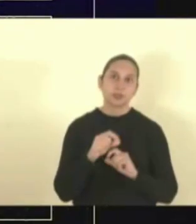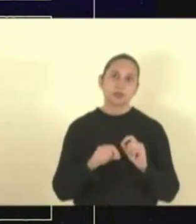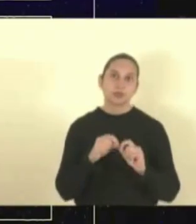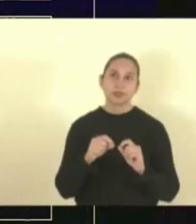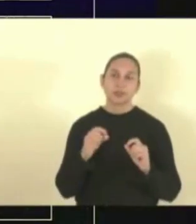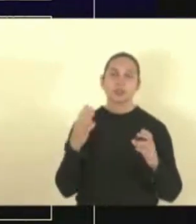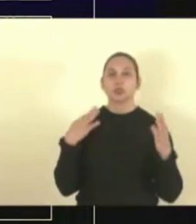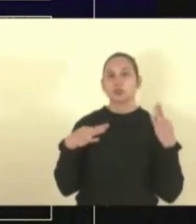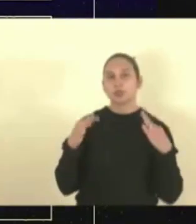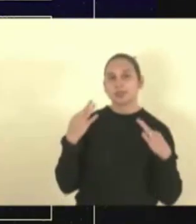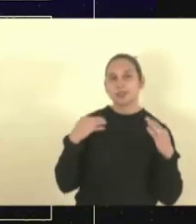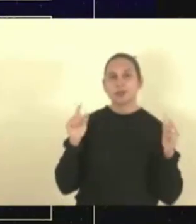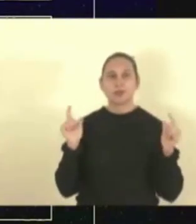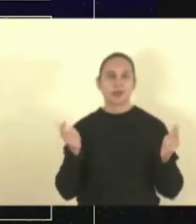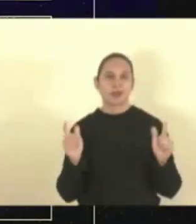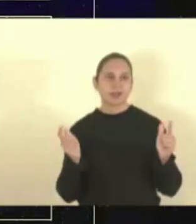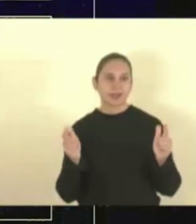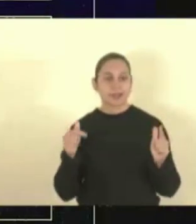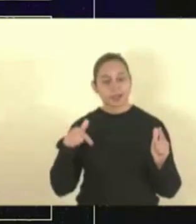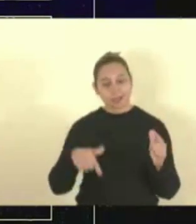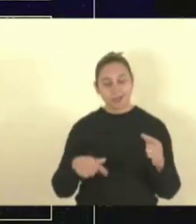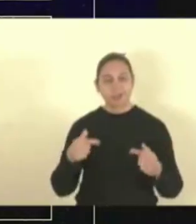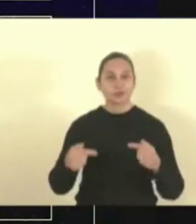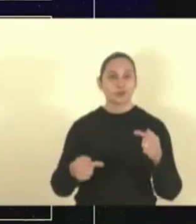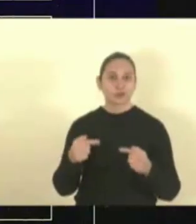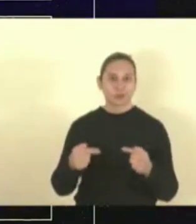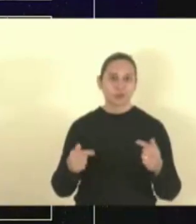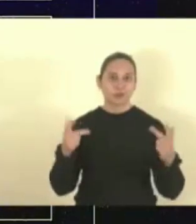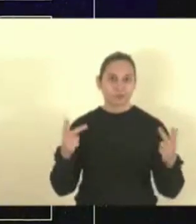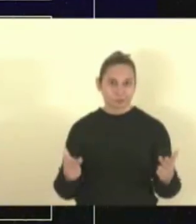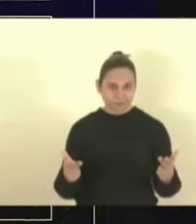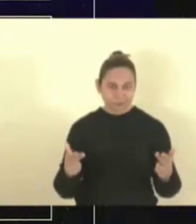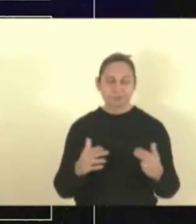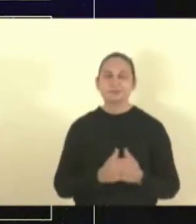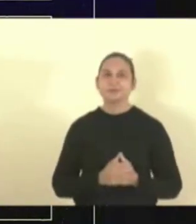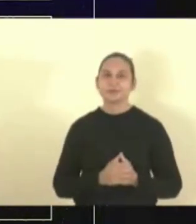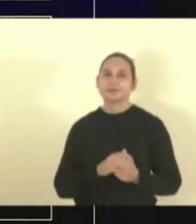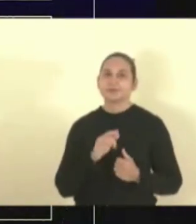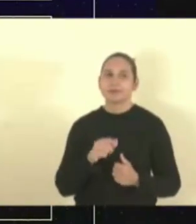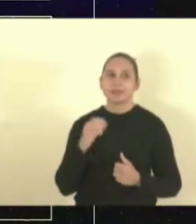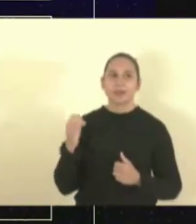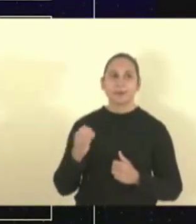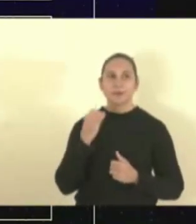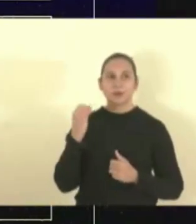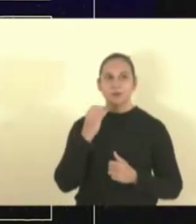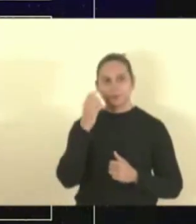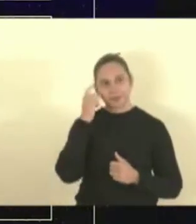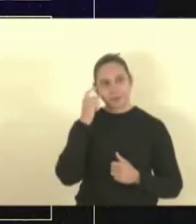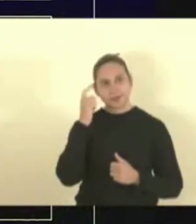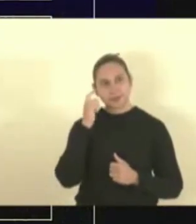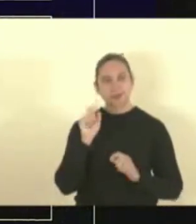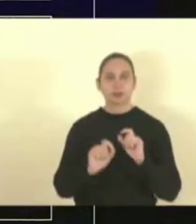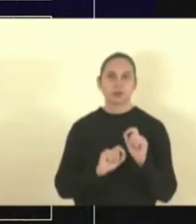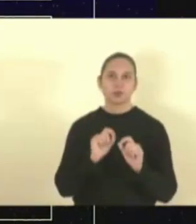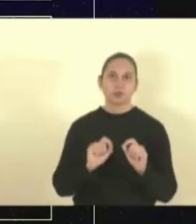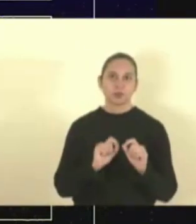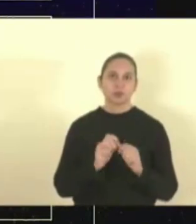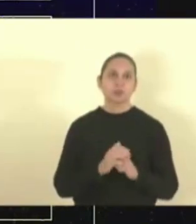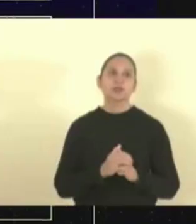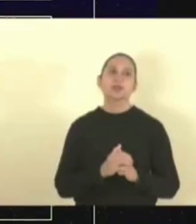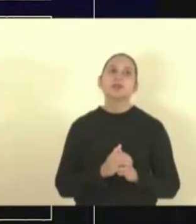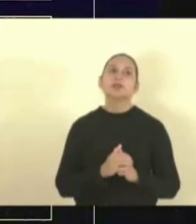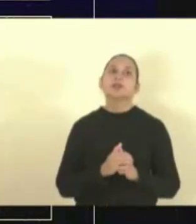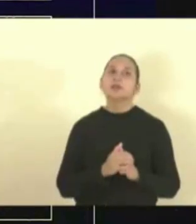turismo, que bastante tem a ver com a discussão de hoje. O que é importante pensar, pessoal, é que não dá para sobrepor, dar mais peso ao